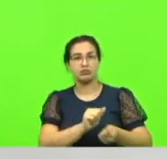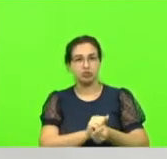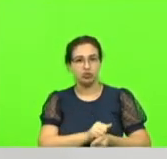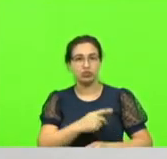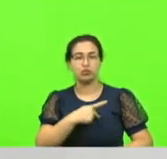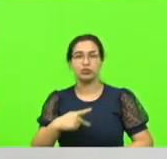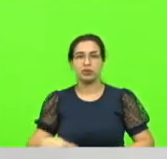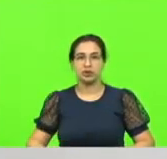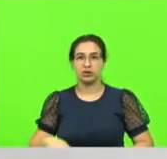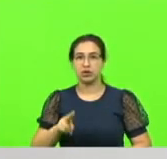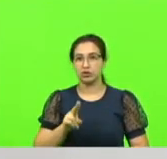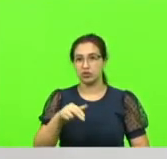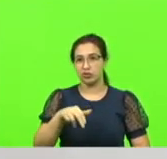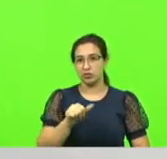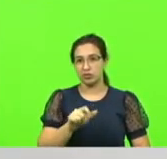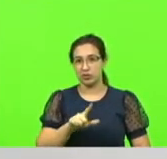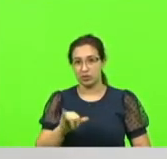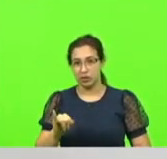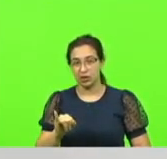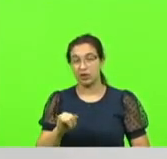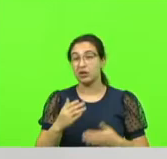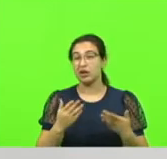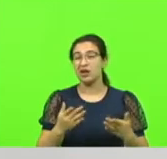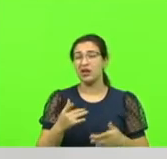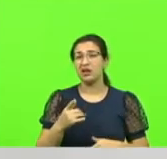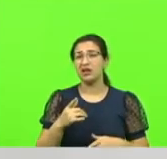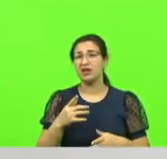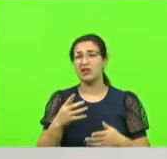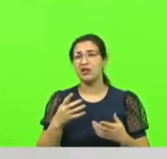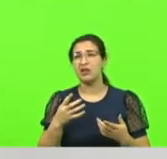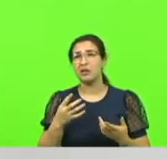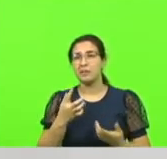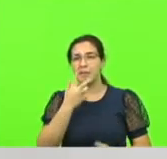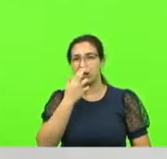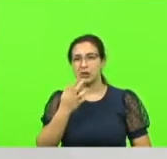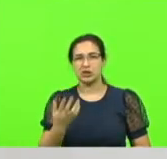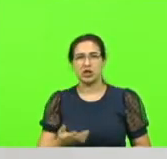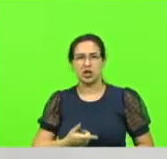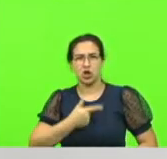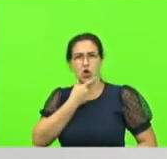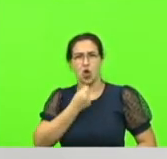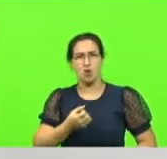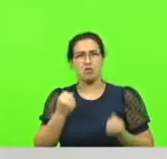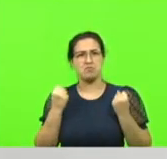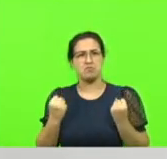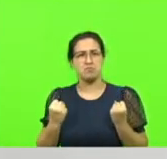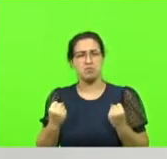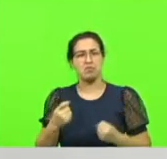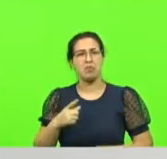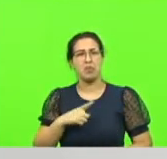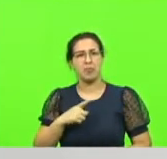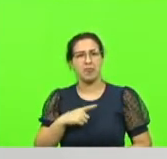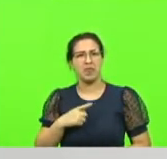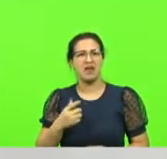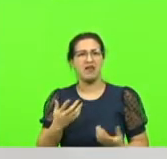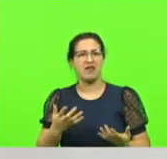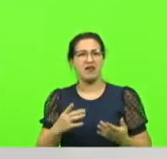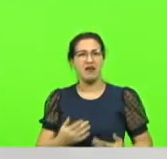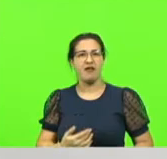Unali, tinha ele como, sabe desses cabra macho? Esses cabra macho que gostam de